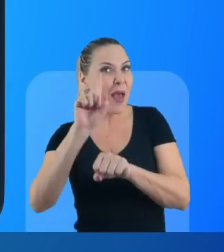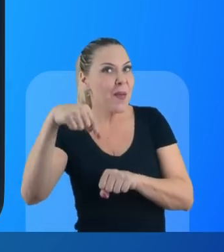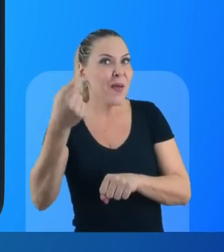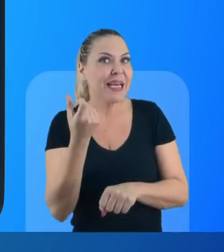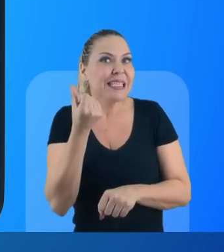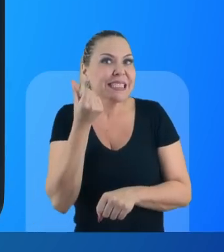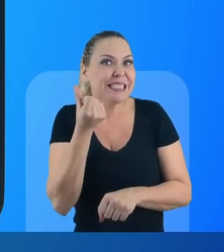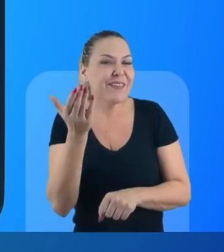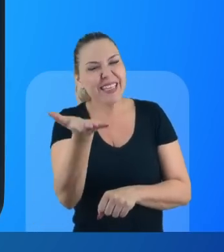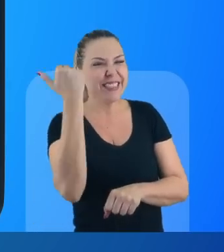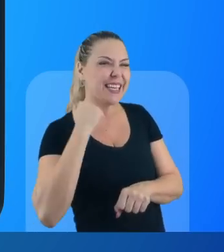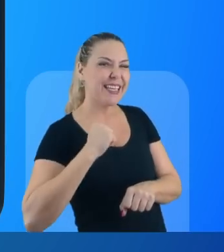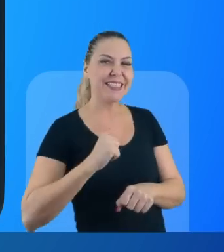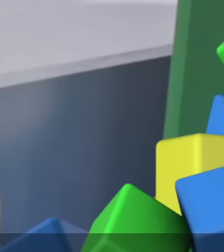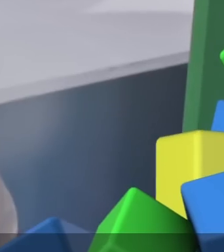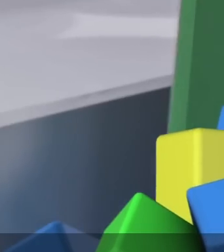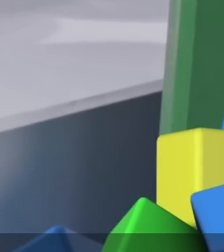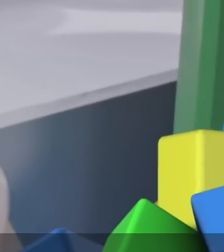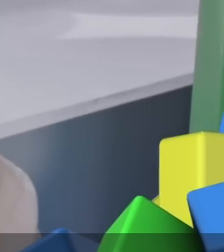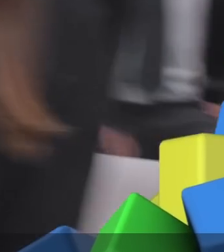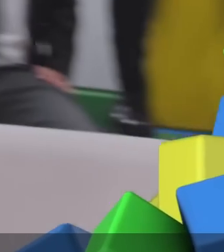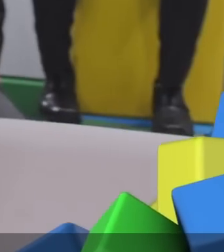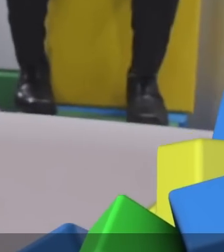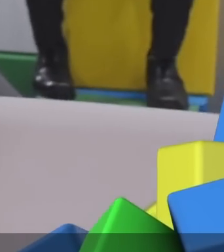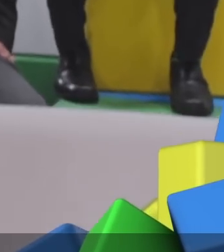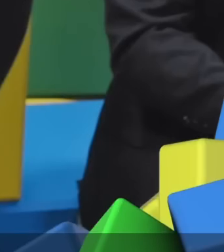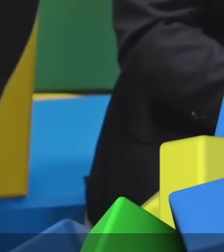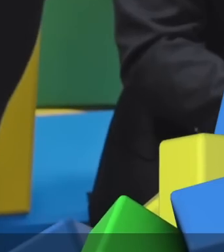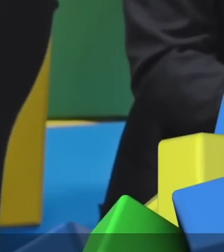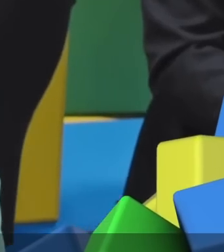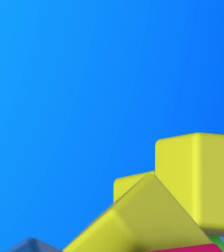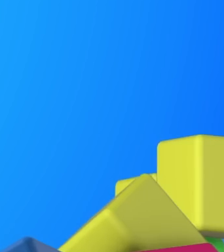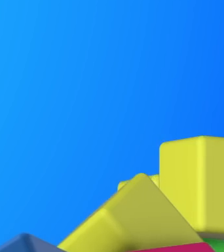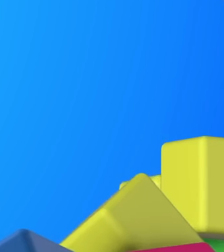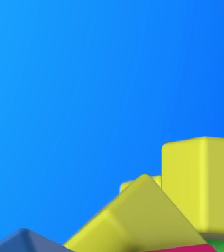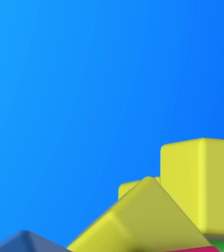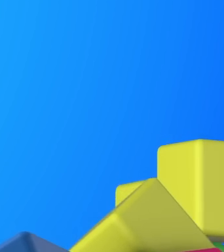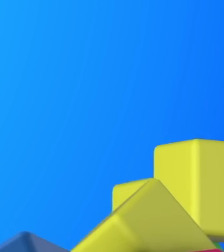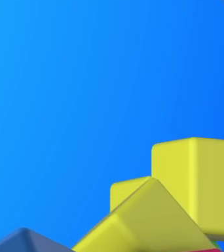na próxima sexta-feira, hein? Chega aí! Chega aí! Chega aí! Chega aí!